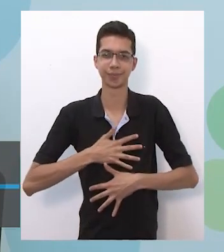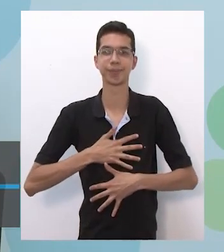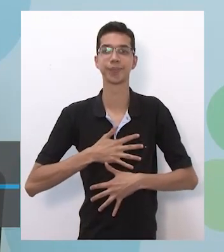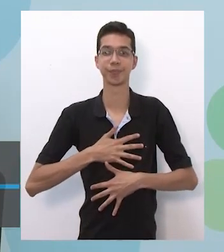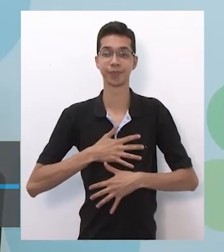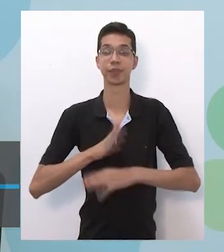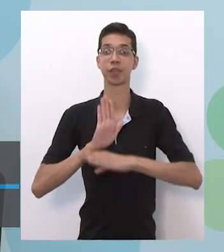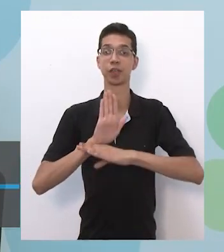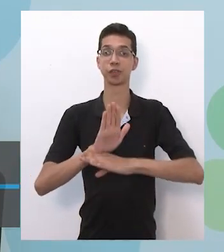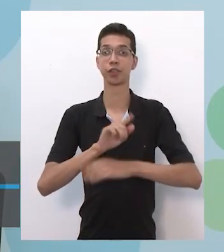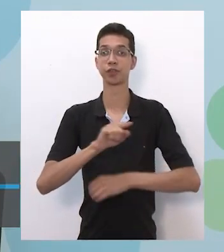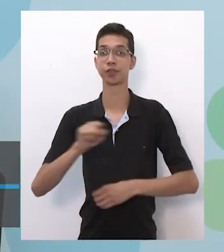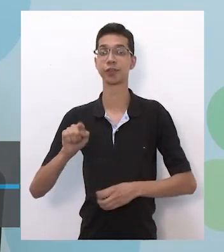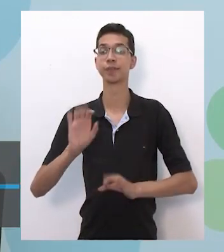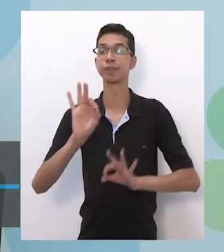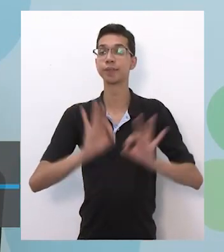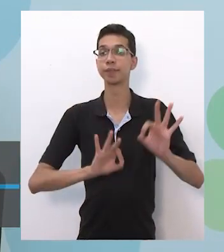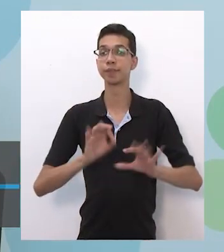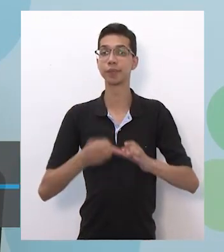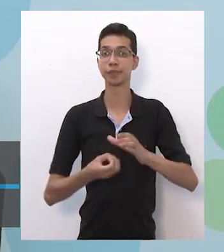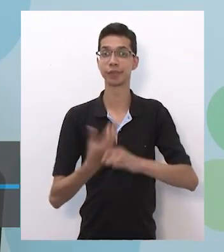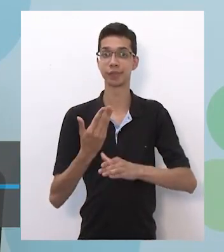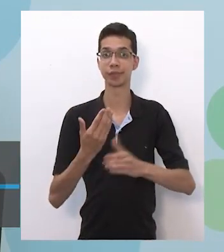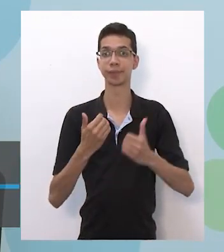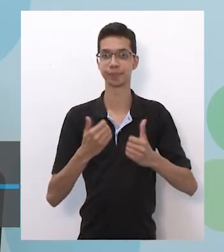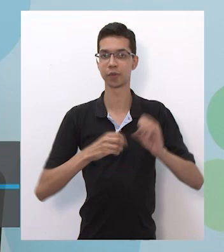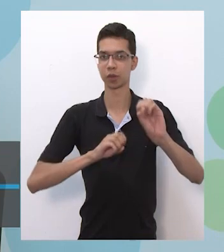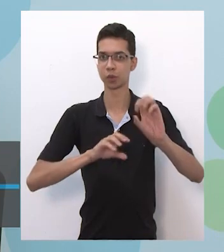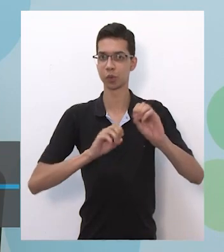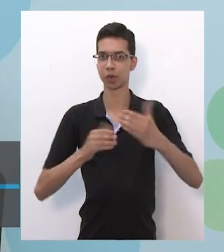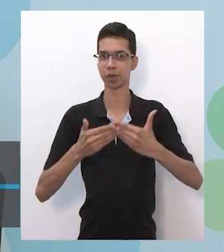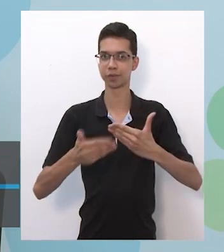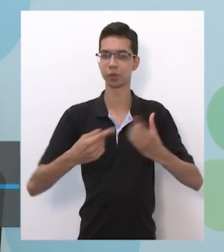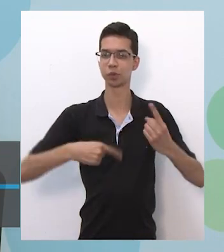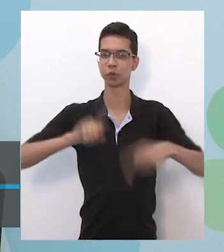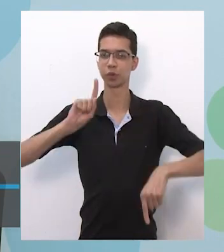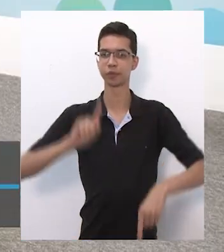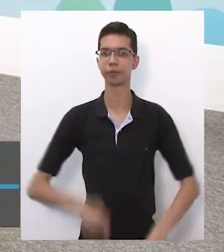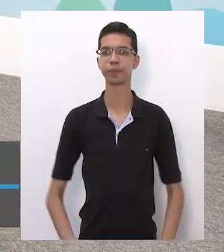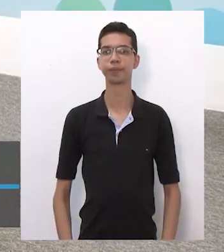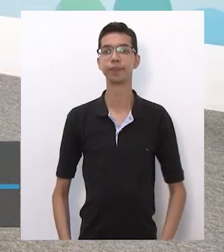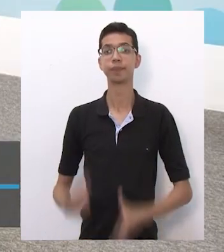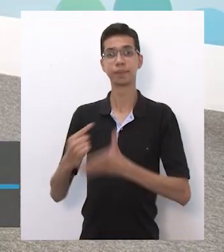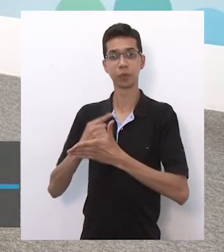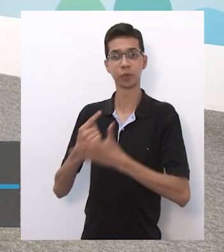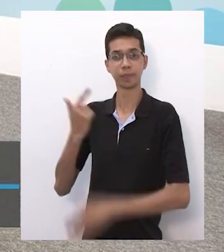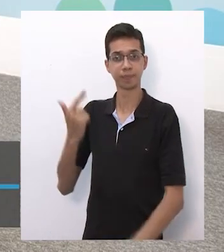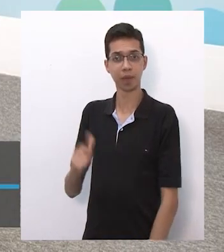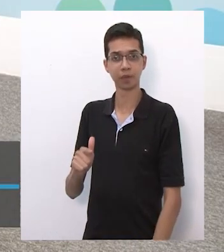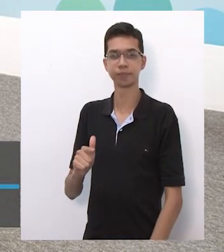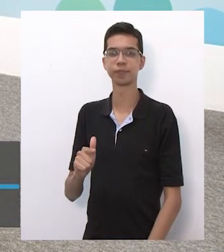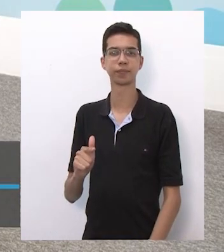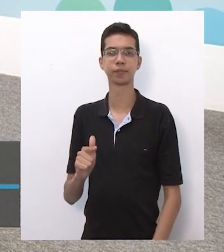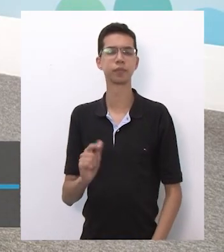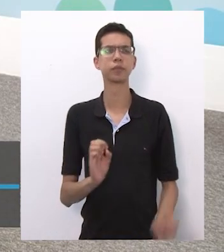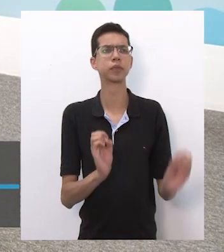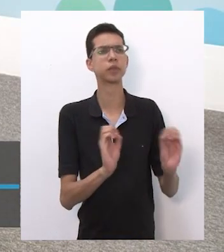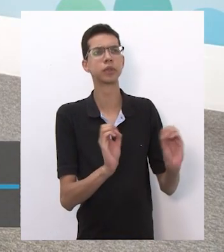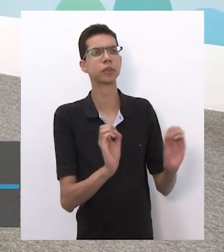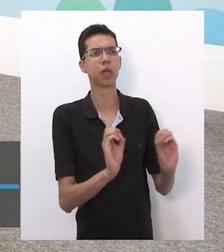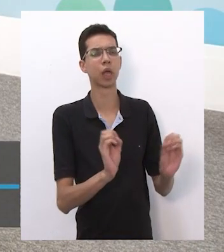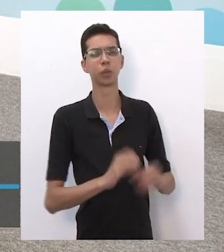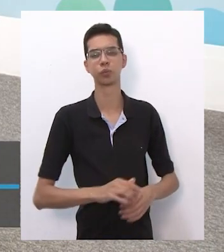auxiliando na construção dessa nova visão para a nossa educação. Temos mais alguma pergunta, André? Não, no momento não. Foram